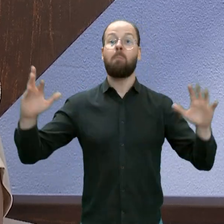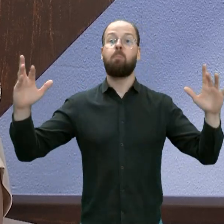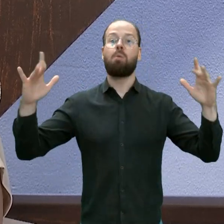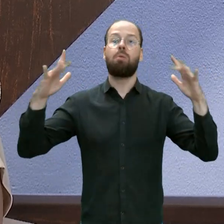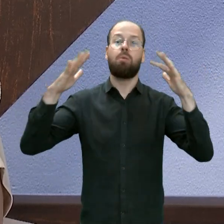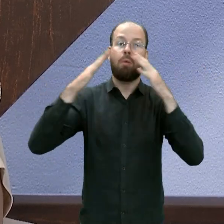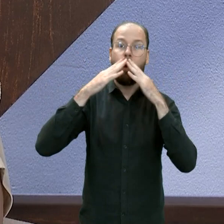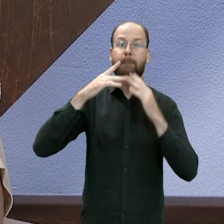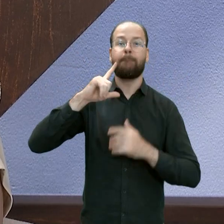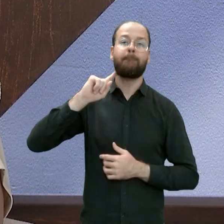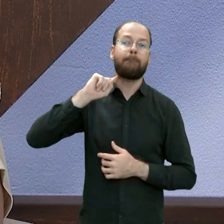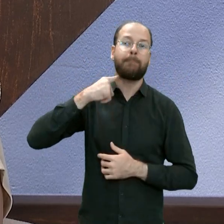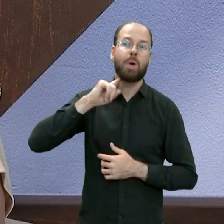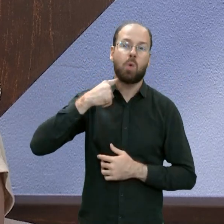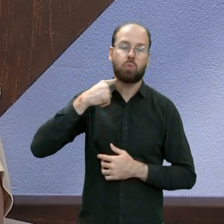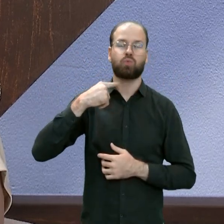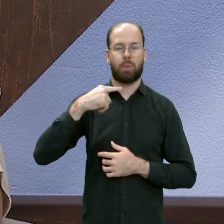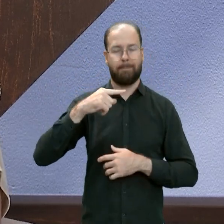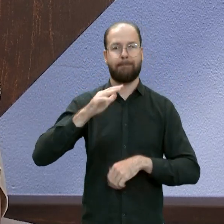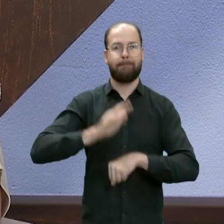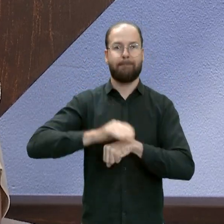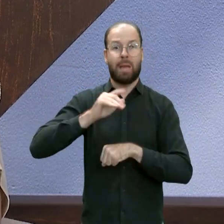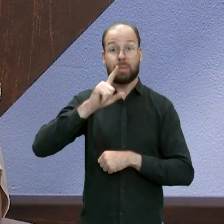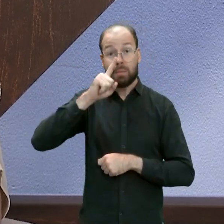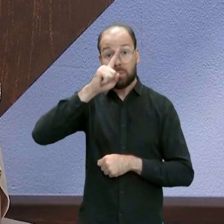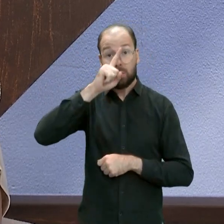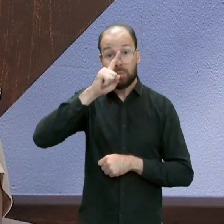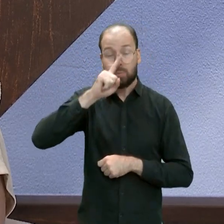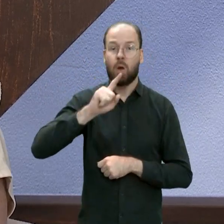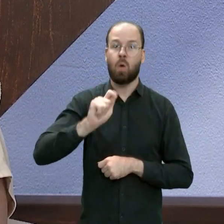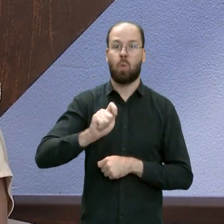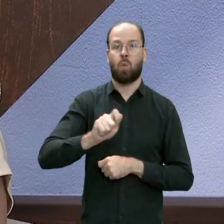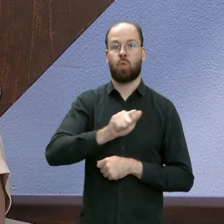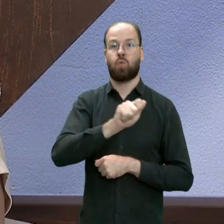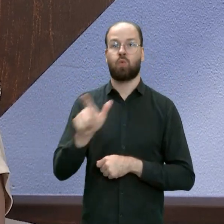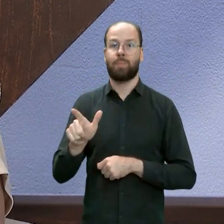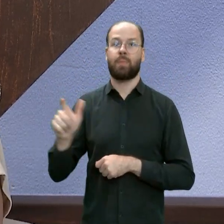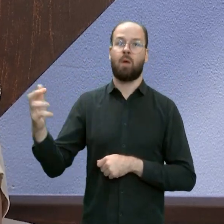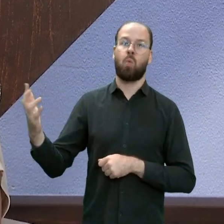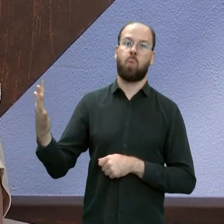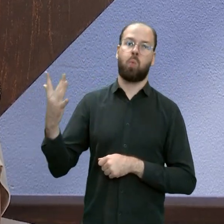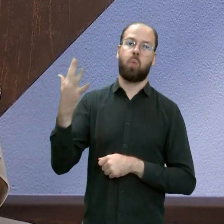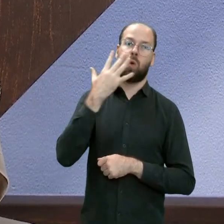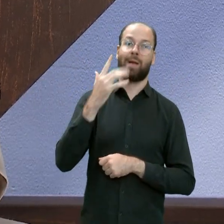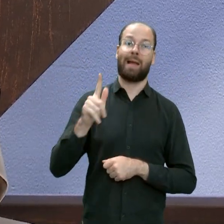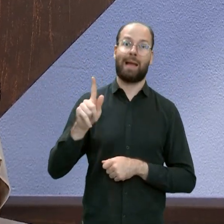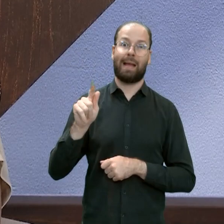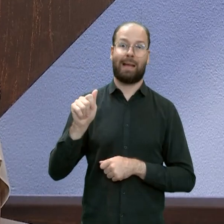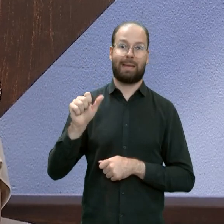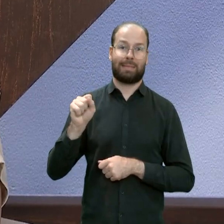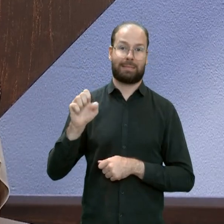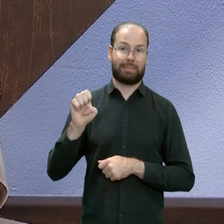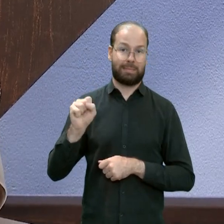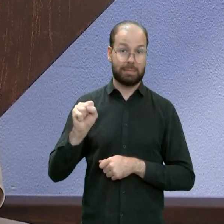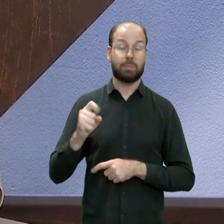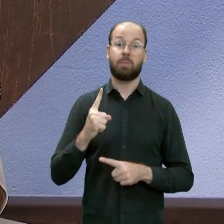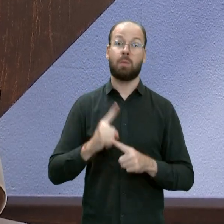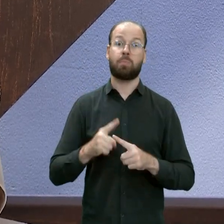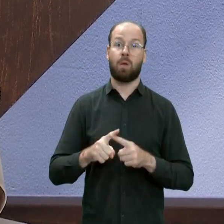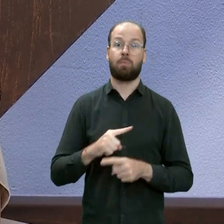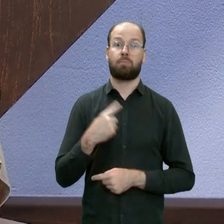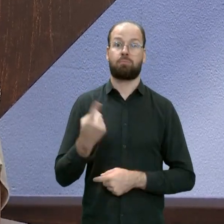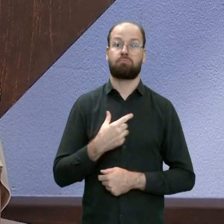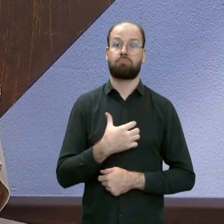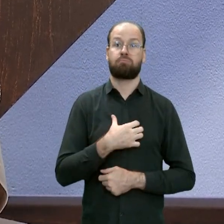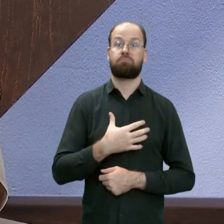ela acho que é até mais perigosa do que esses gases, né, como o professor falou, porque a gente não sente cheiro,